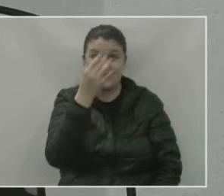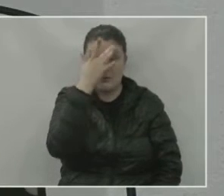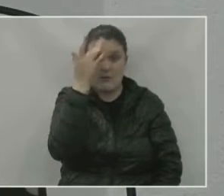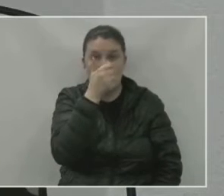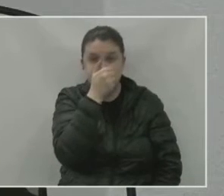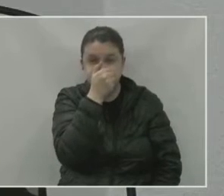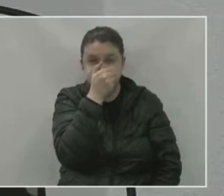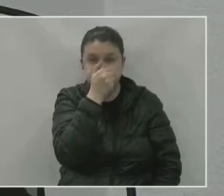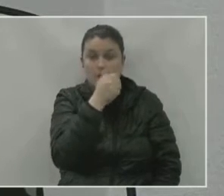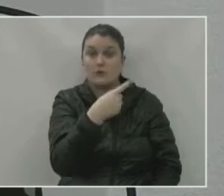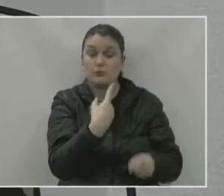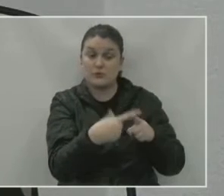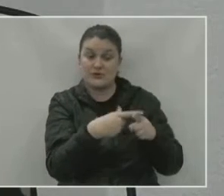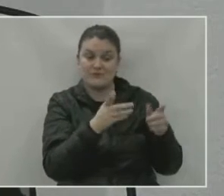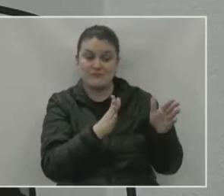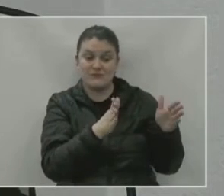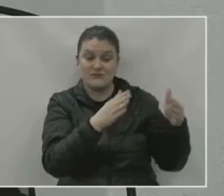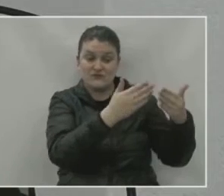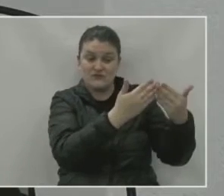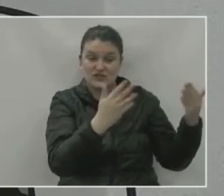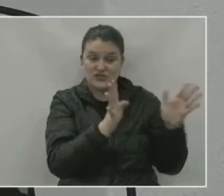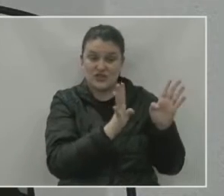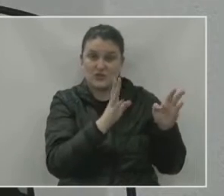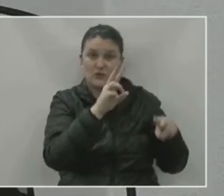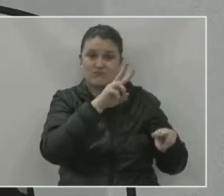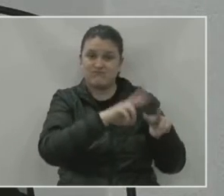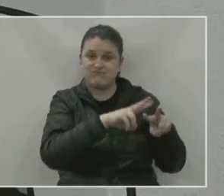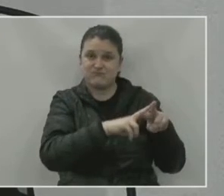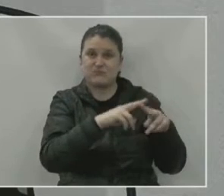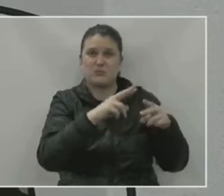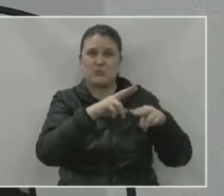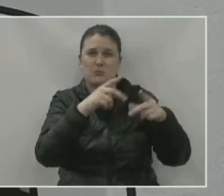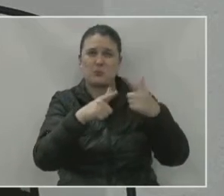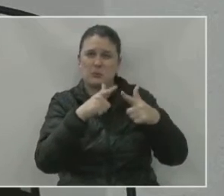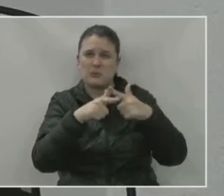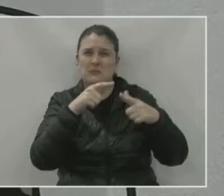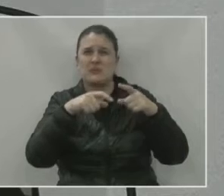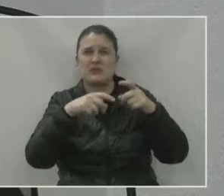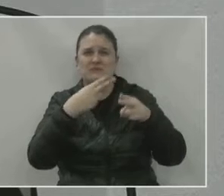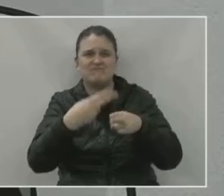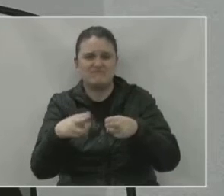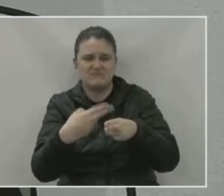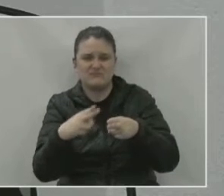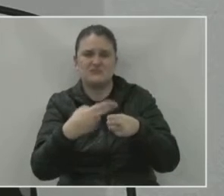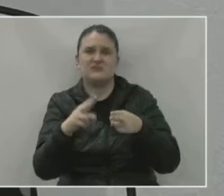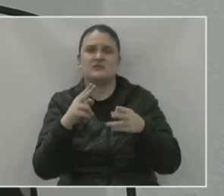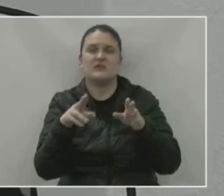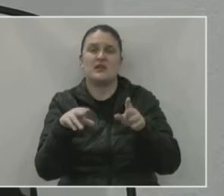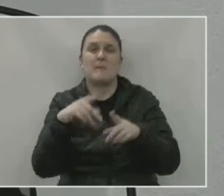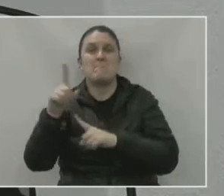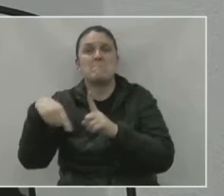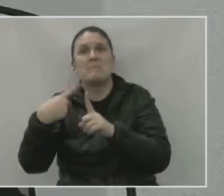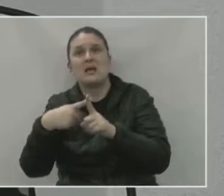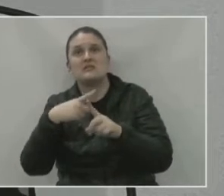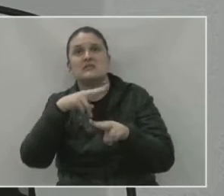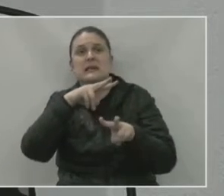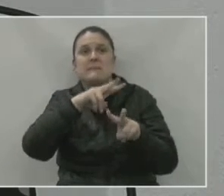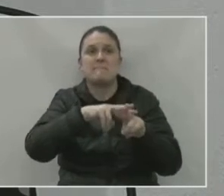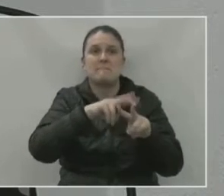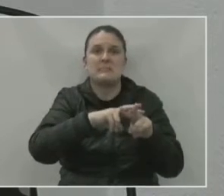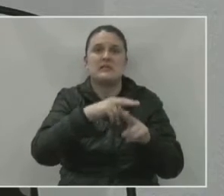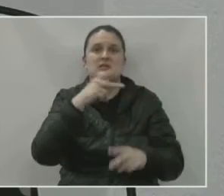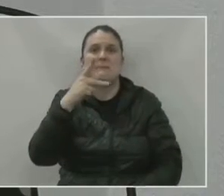porque essa ala é dos presos de crimes de conotação sexual, mais aqueles presos que são